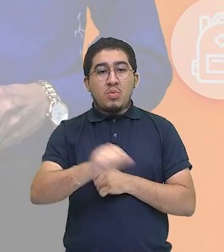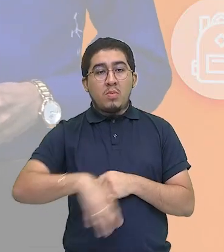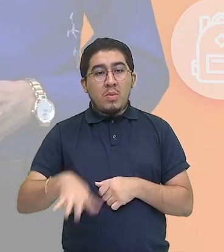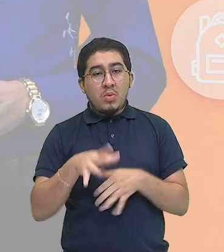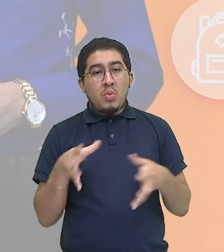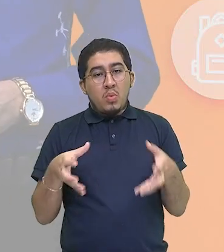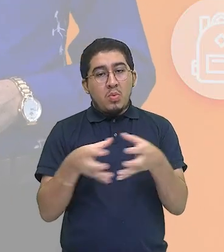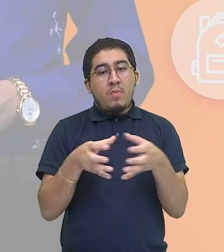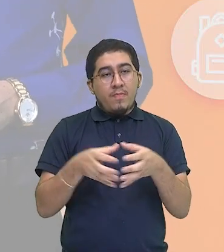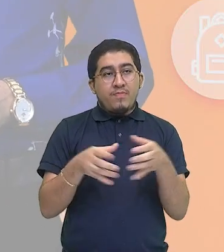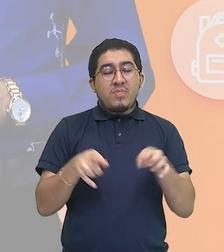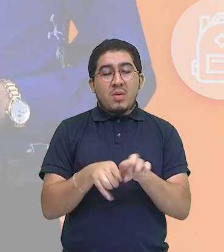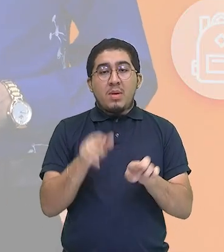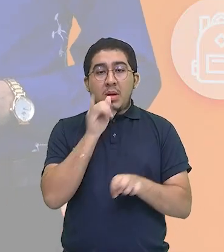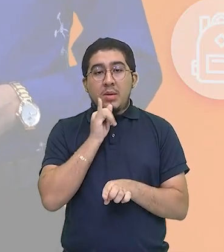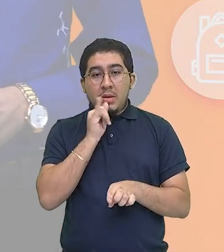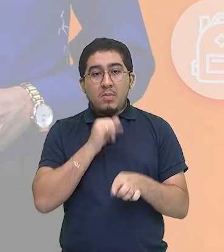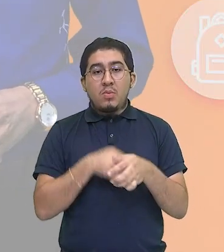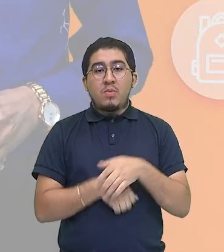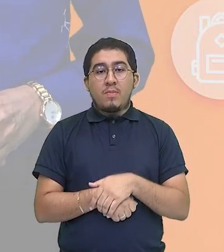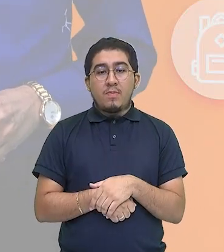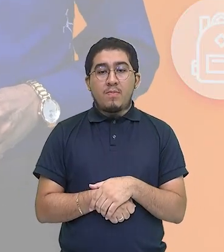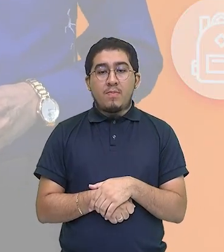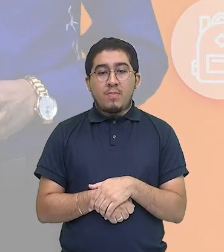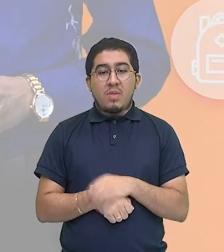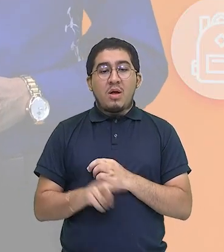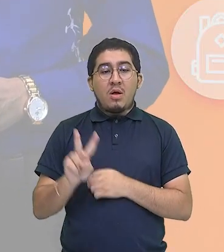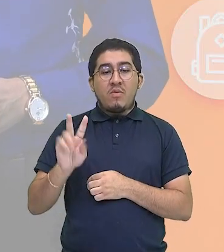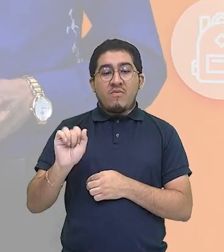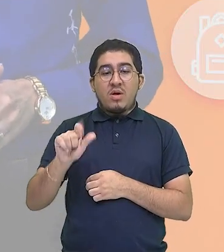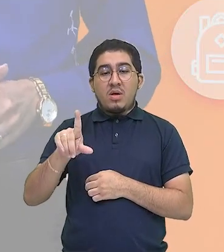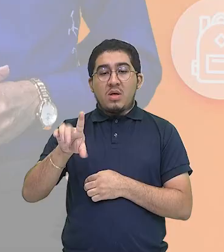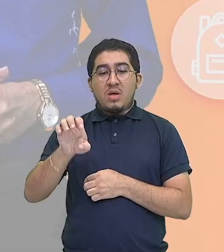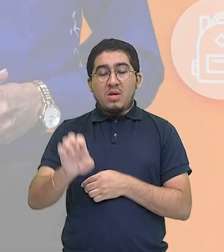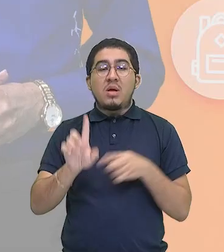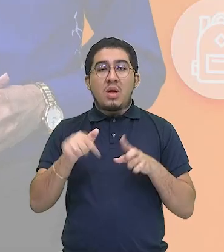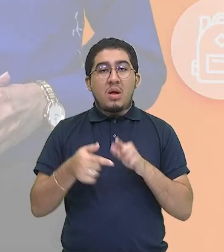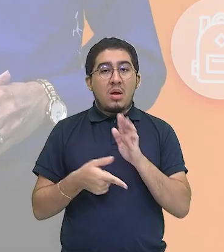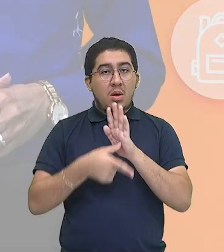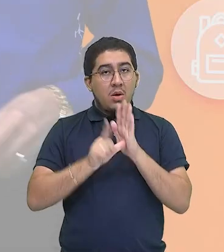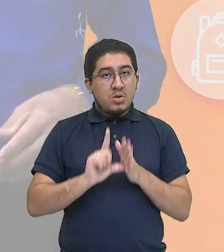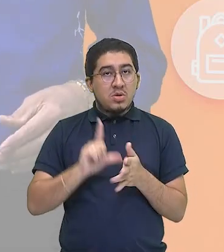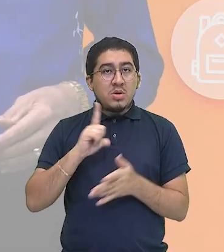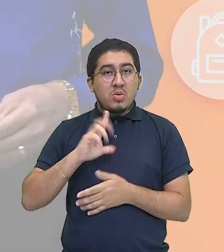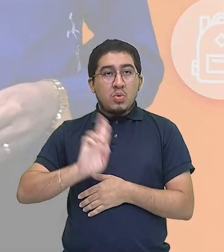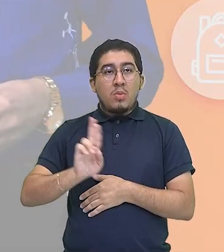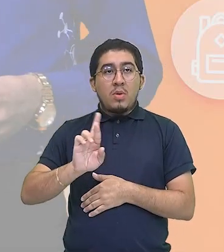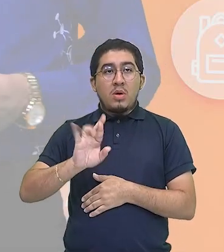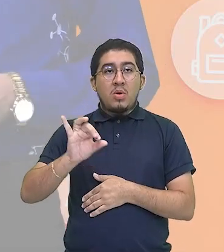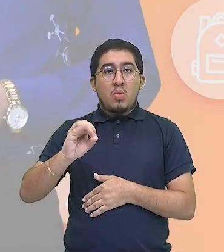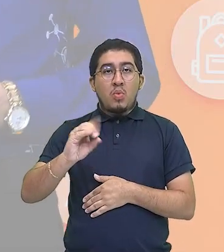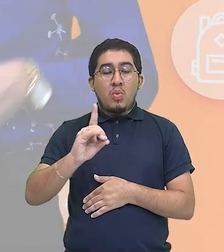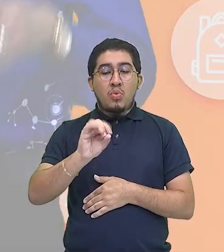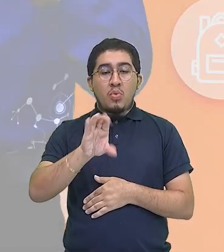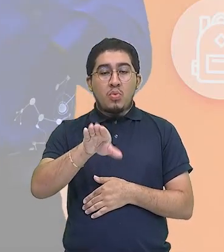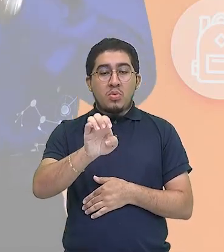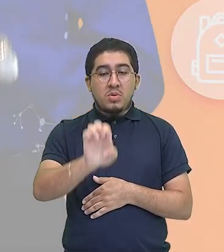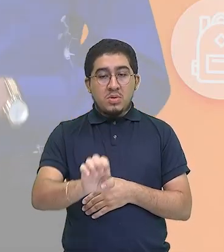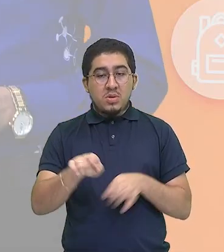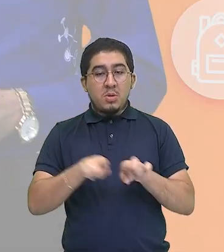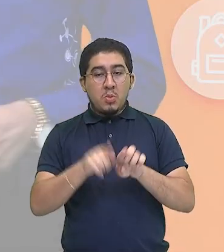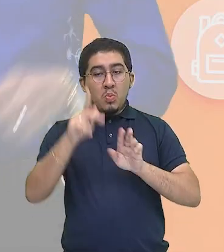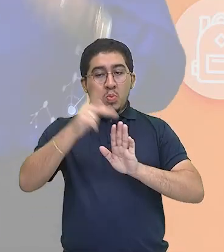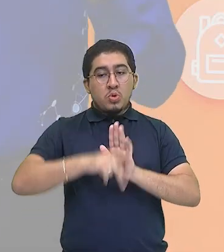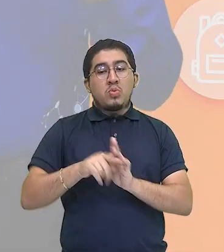corporações mineradoras, como, por exemplo, a Vale, que é a antiga Vale do Rio Doce, como ela era chamada antes, em